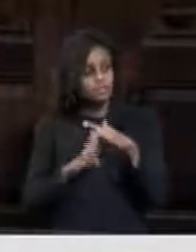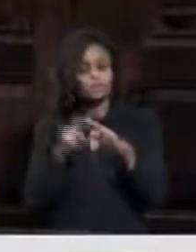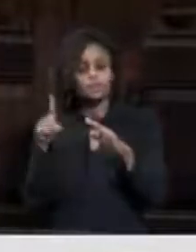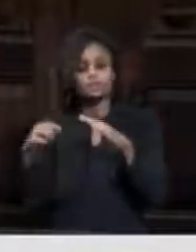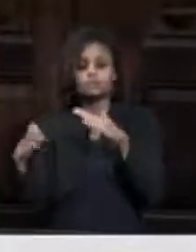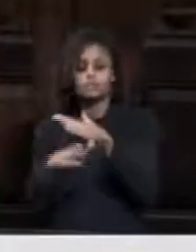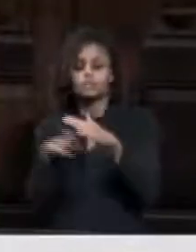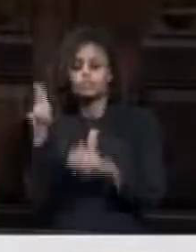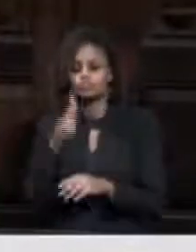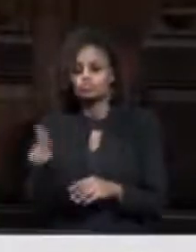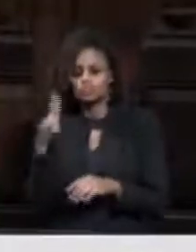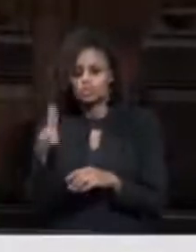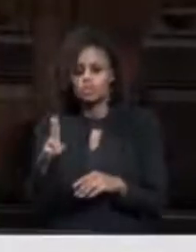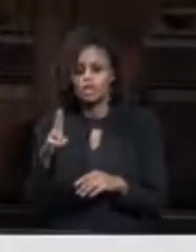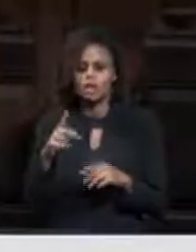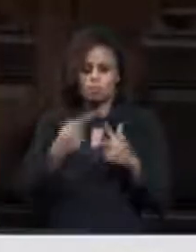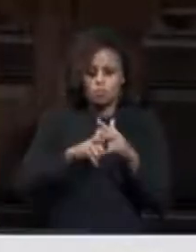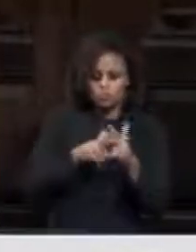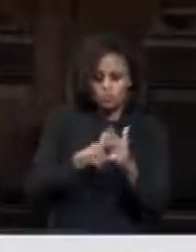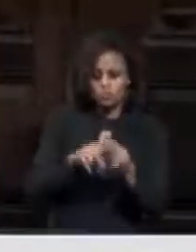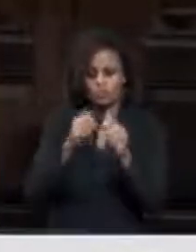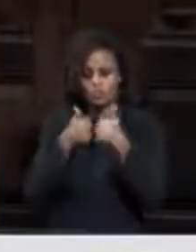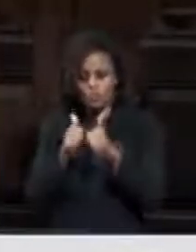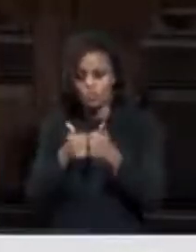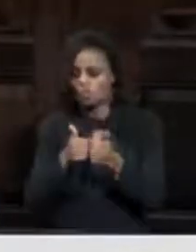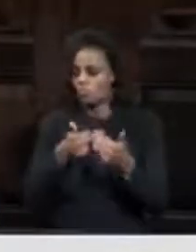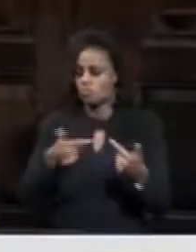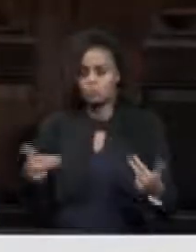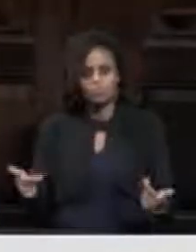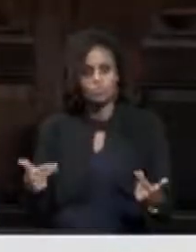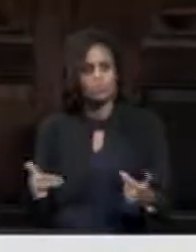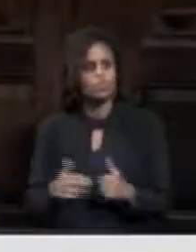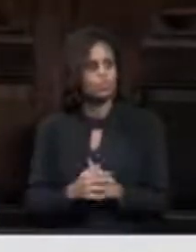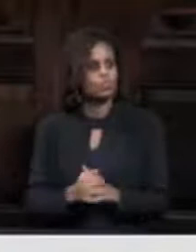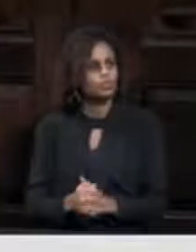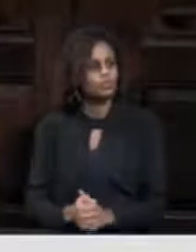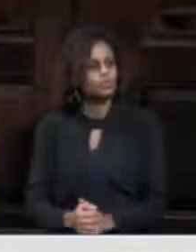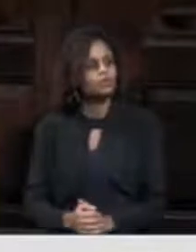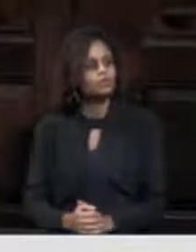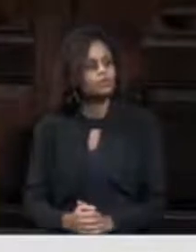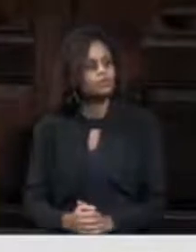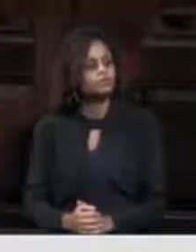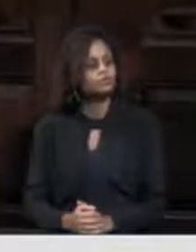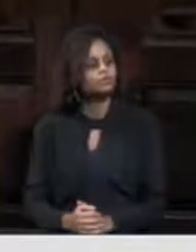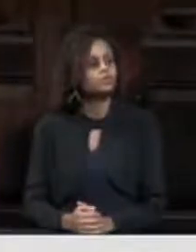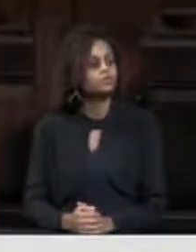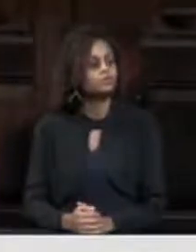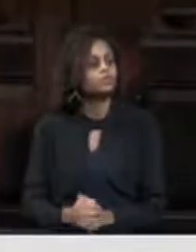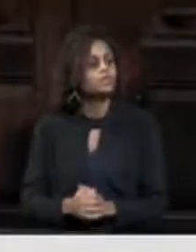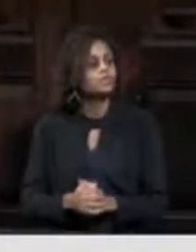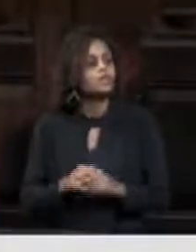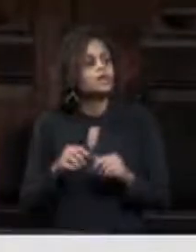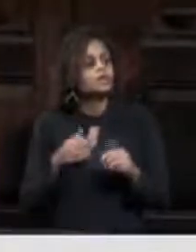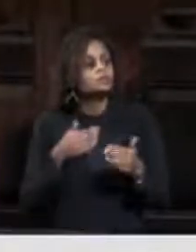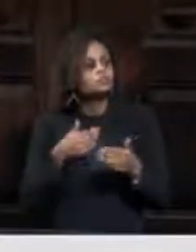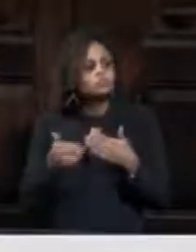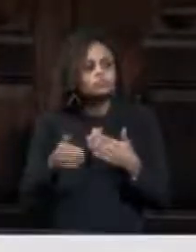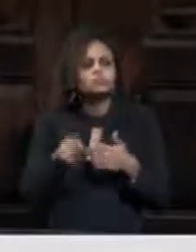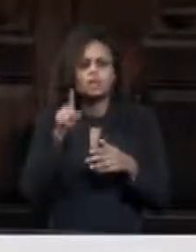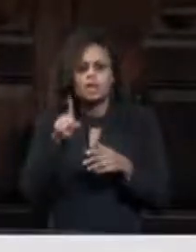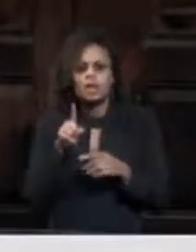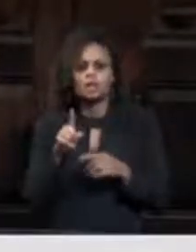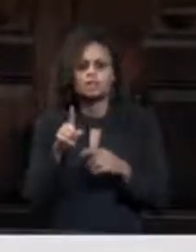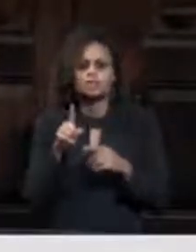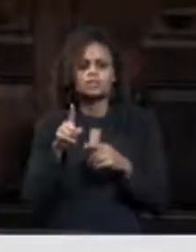transportes, significa dar para o usuário transporte pontual, transporte com